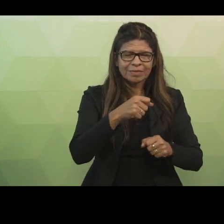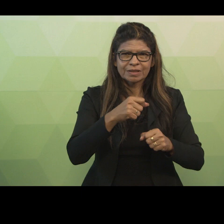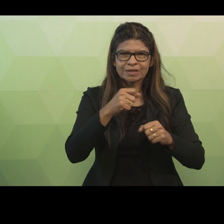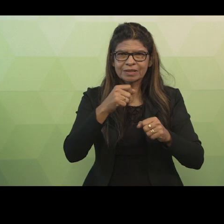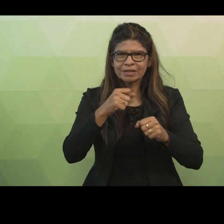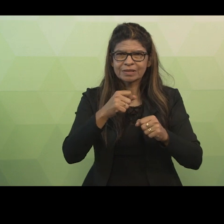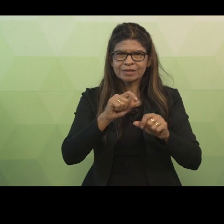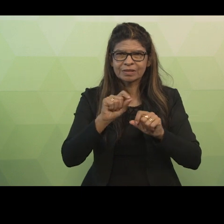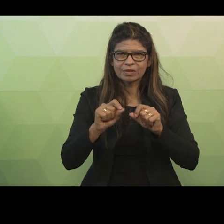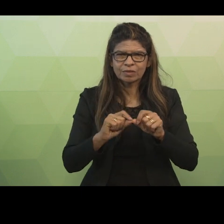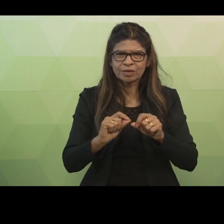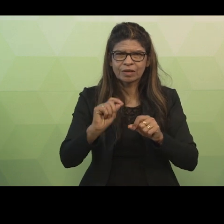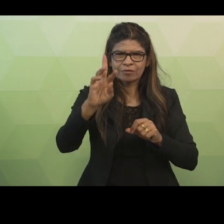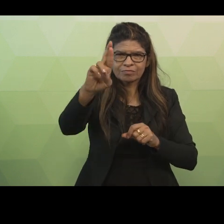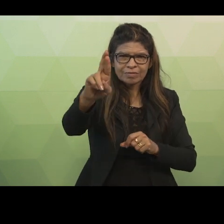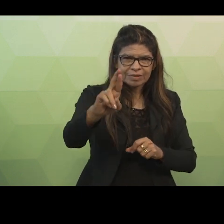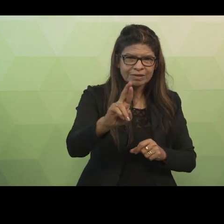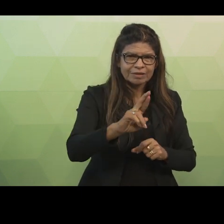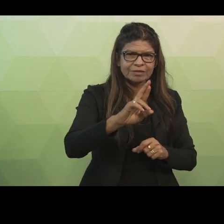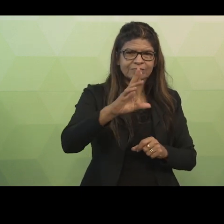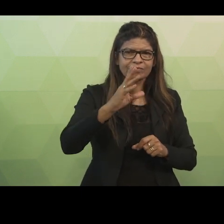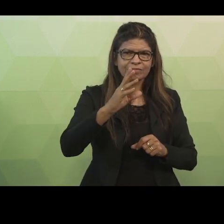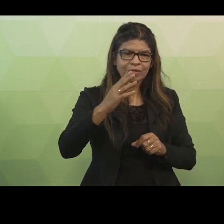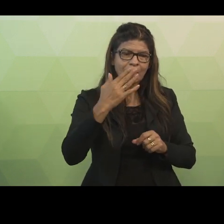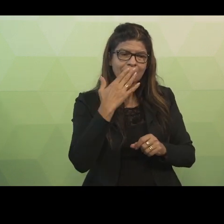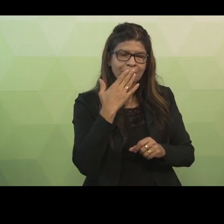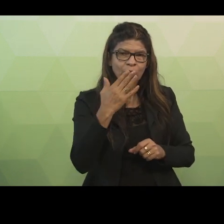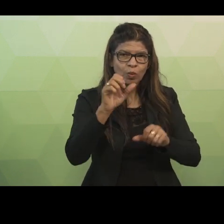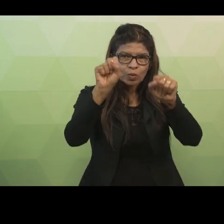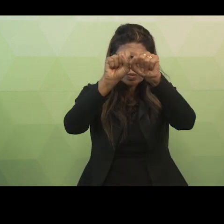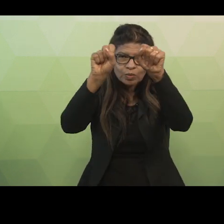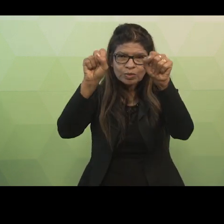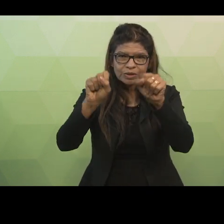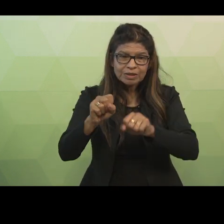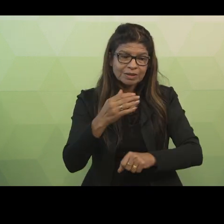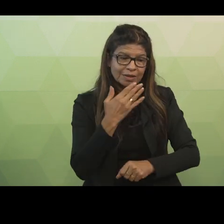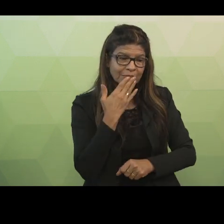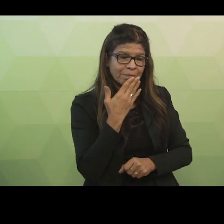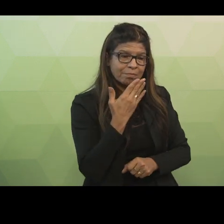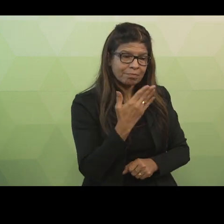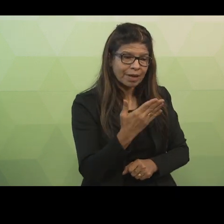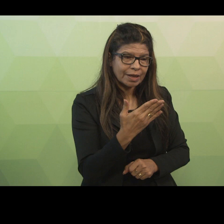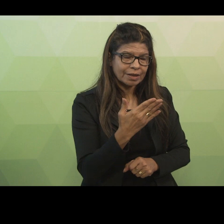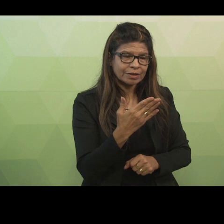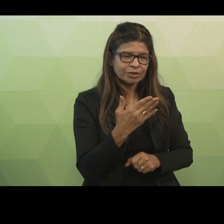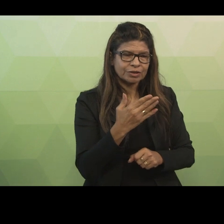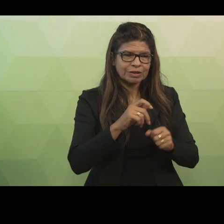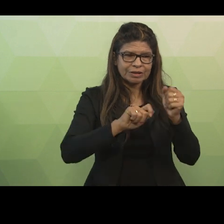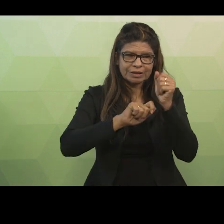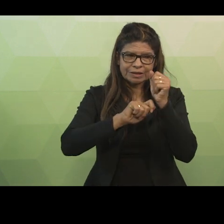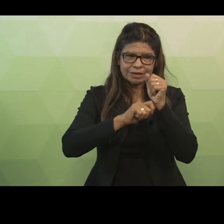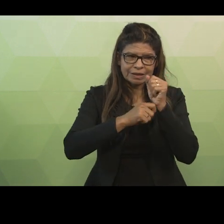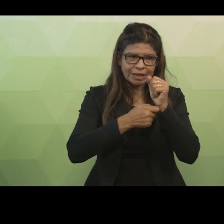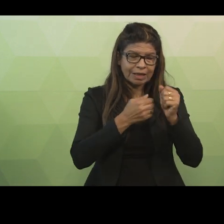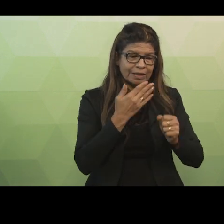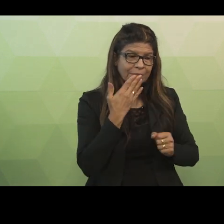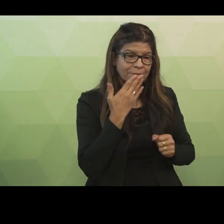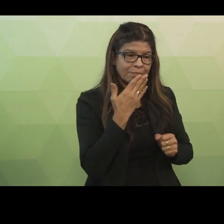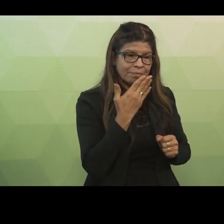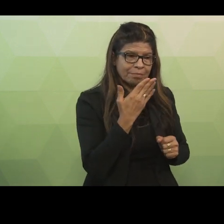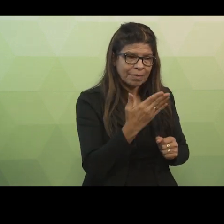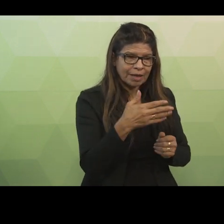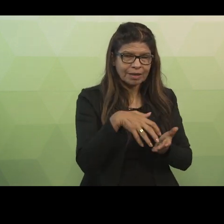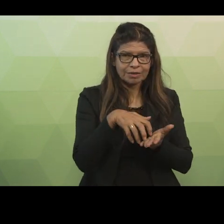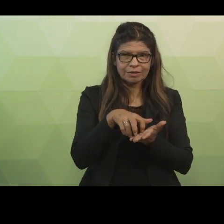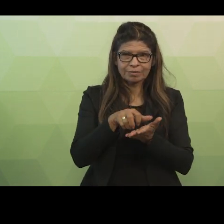interface do usuário solicitando a matrícula e a senha. O usuário então informa a sua matrícula e senha à